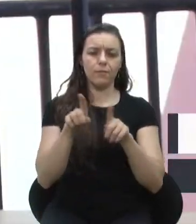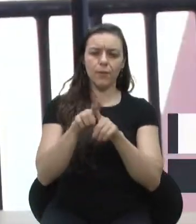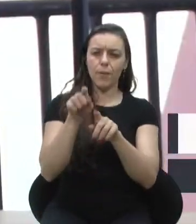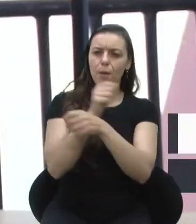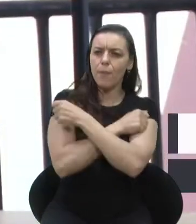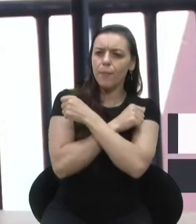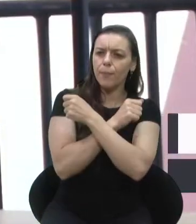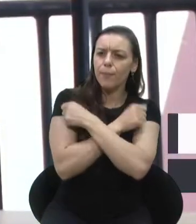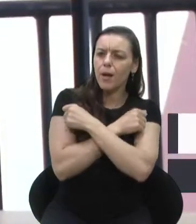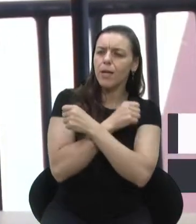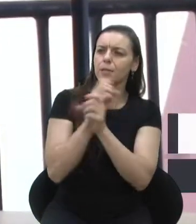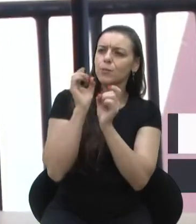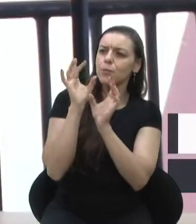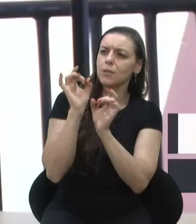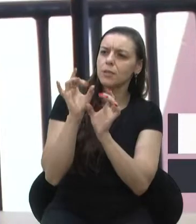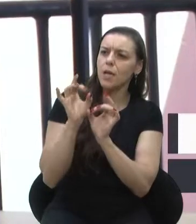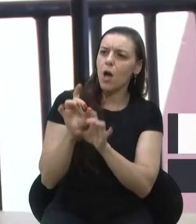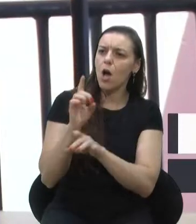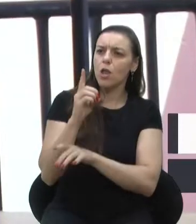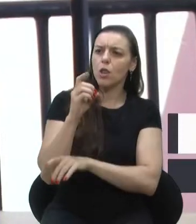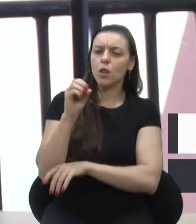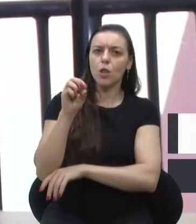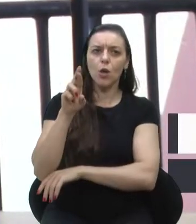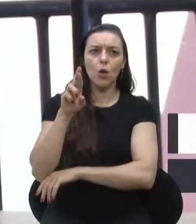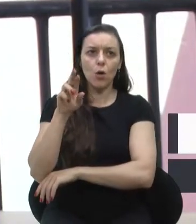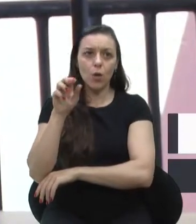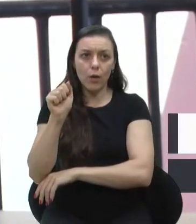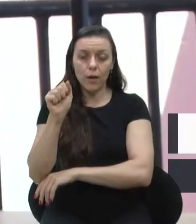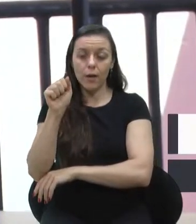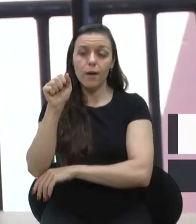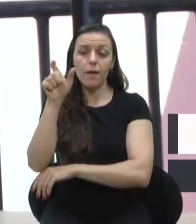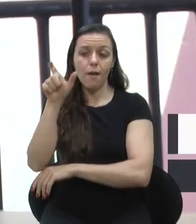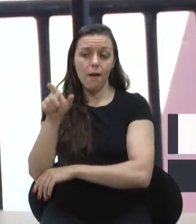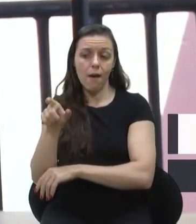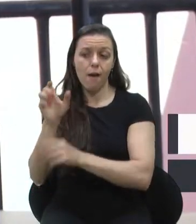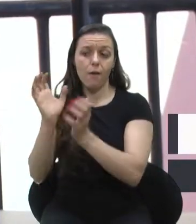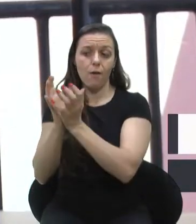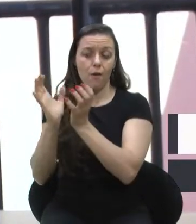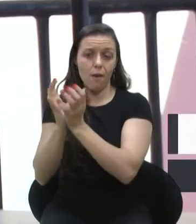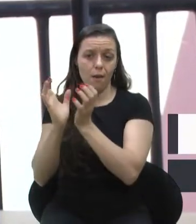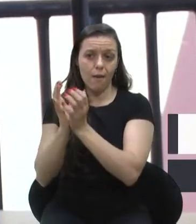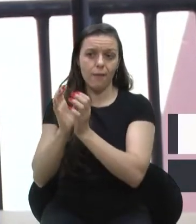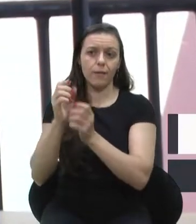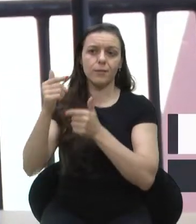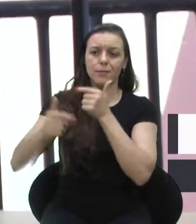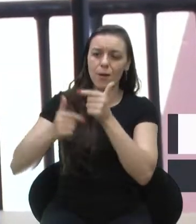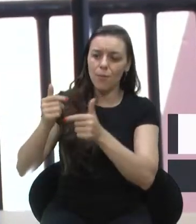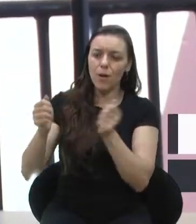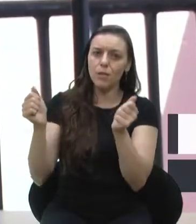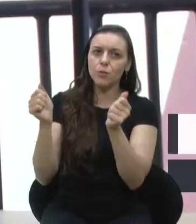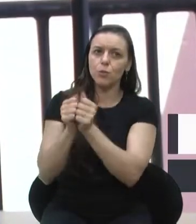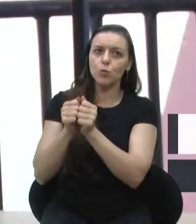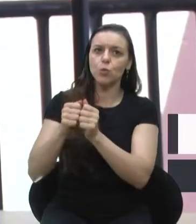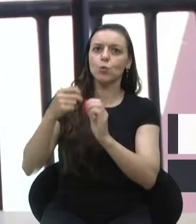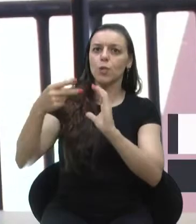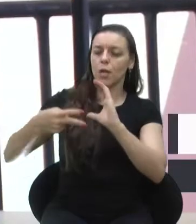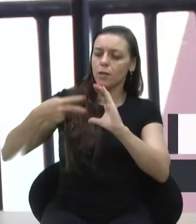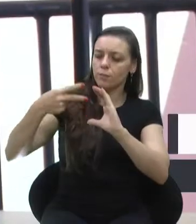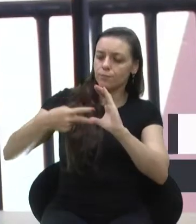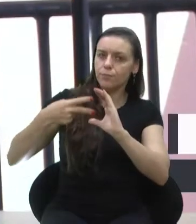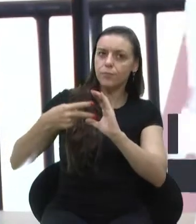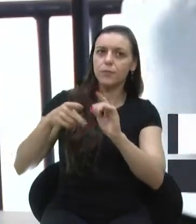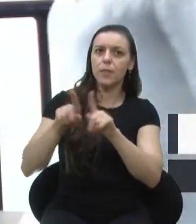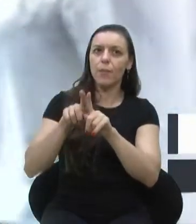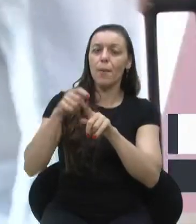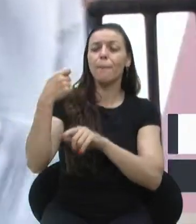abraço em especial à Dora, nossa querida colega que trabalha conosco na Câmara de Vereadores e que com certeza precisa